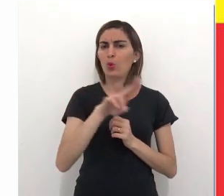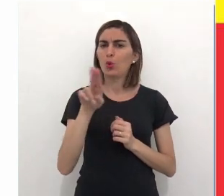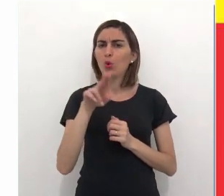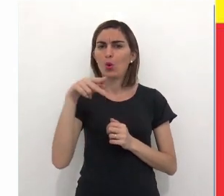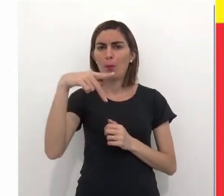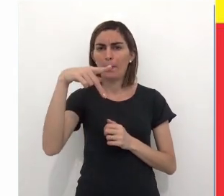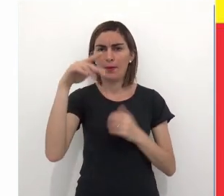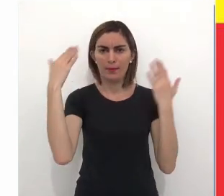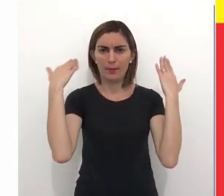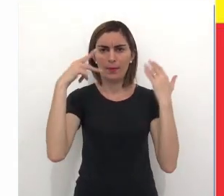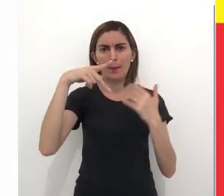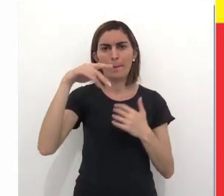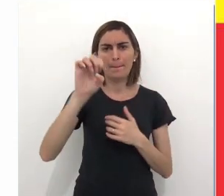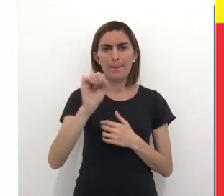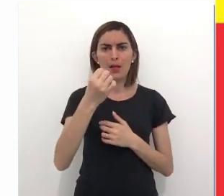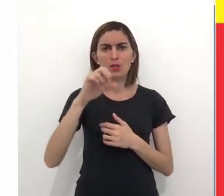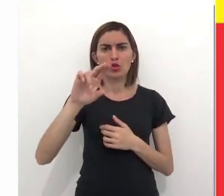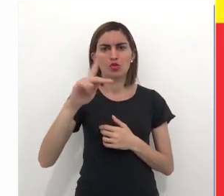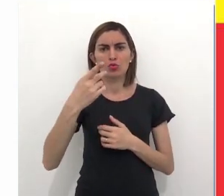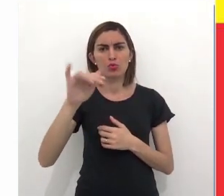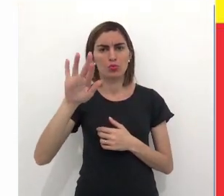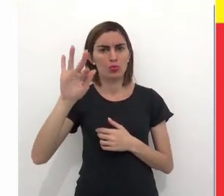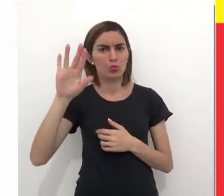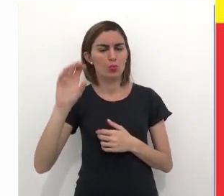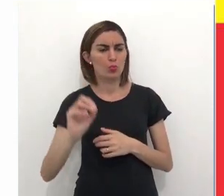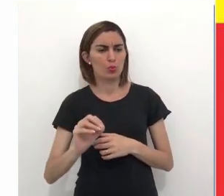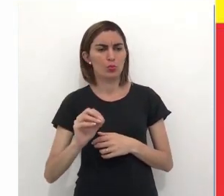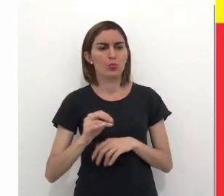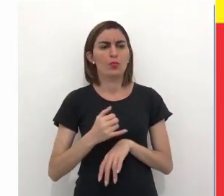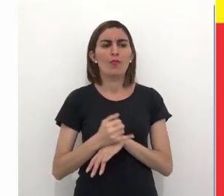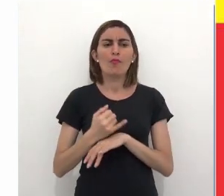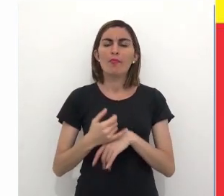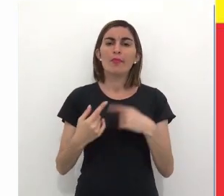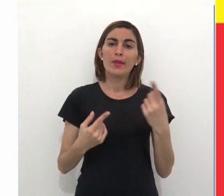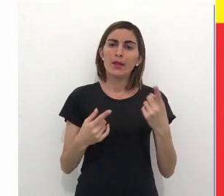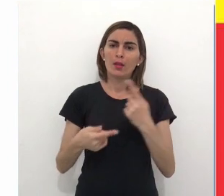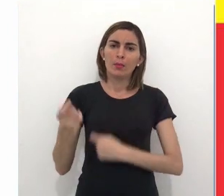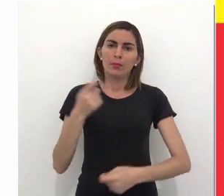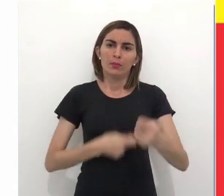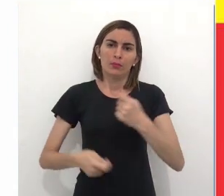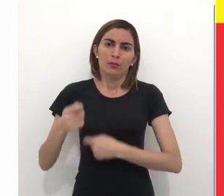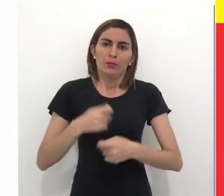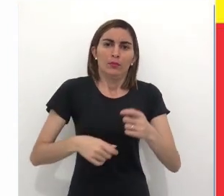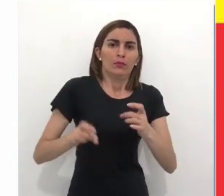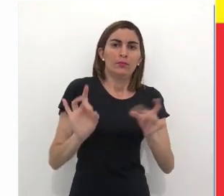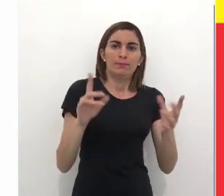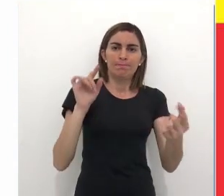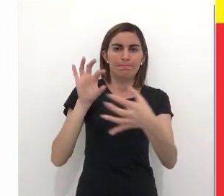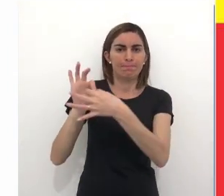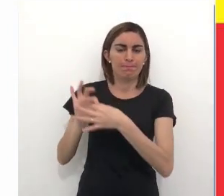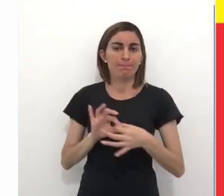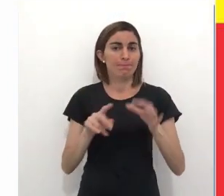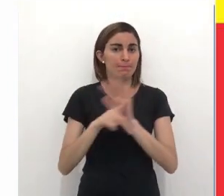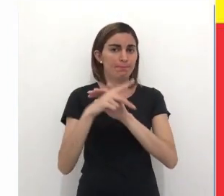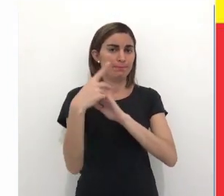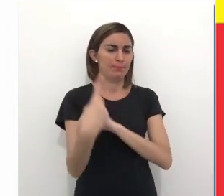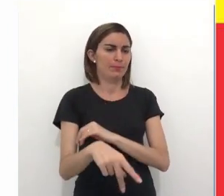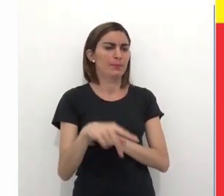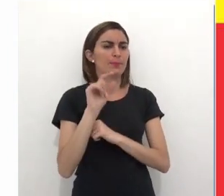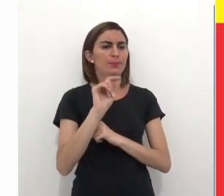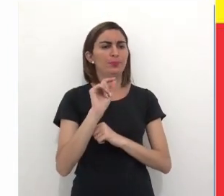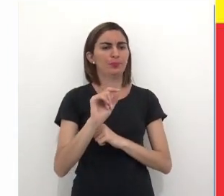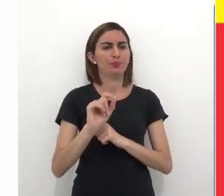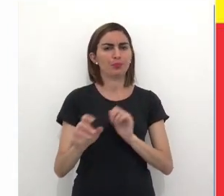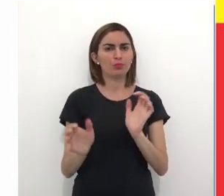na sociedade filantrópica, ligados ao grande comércio exportador e importador. Pertencia